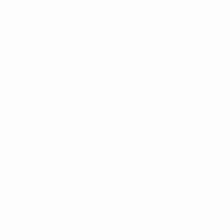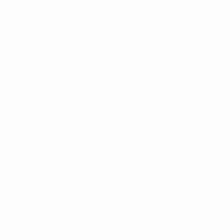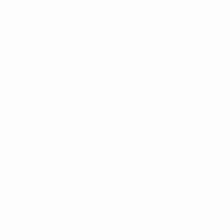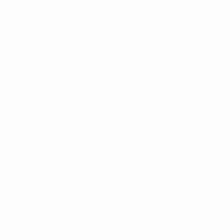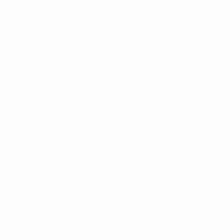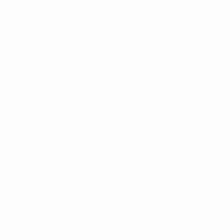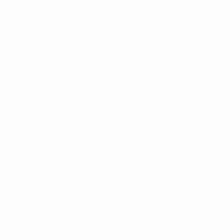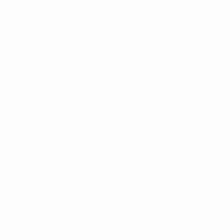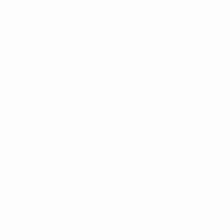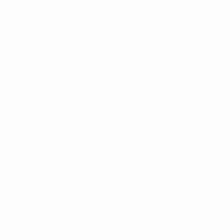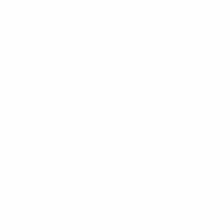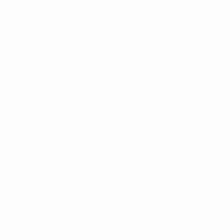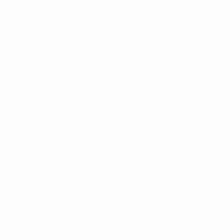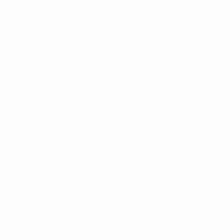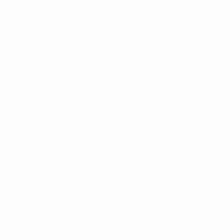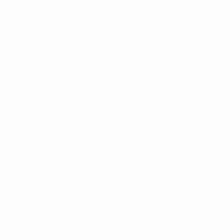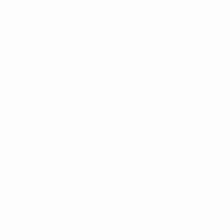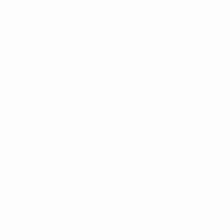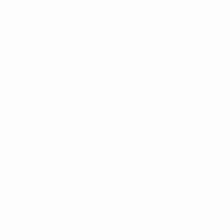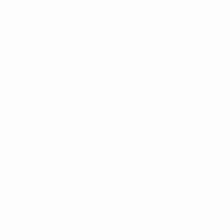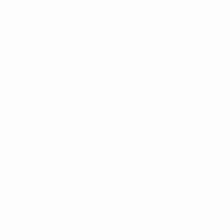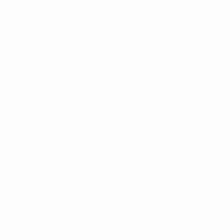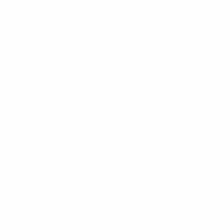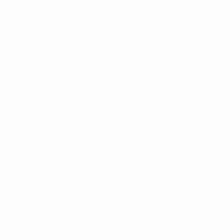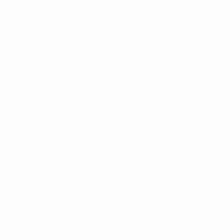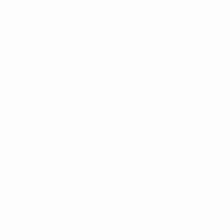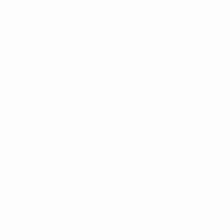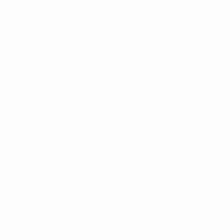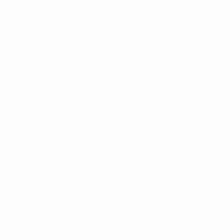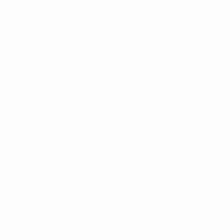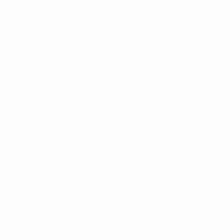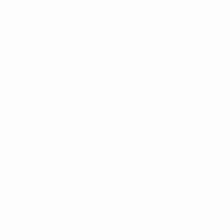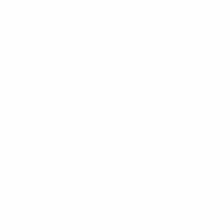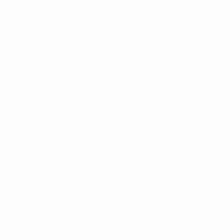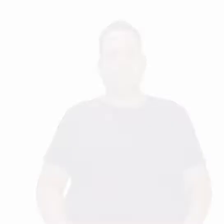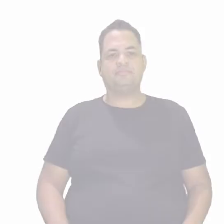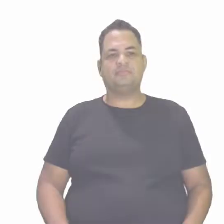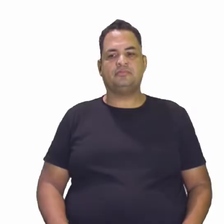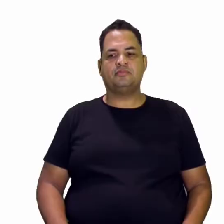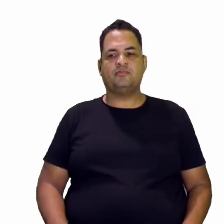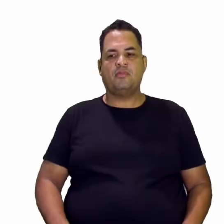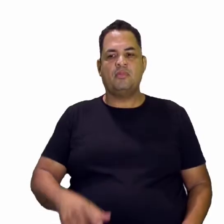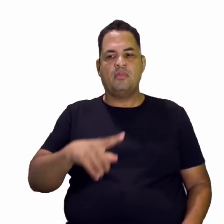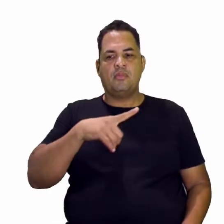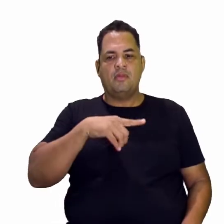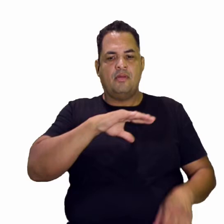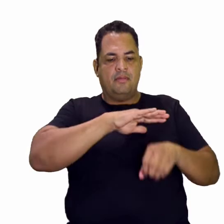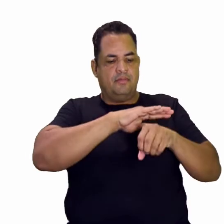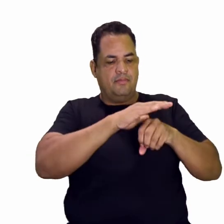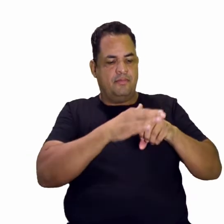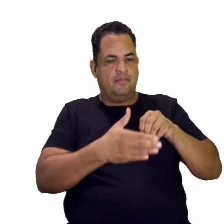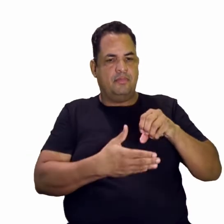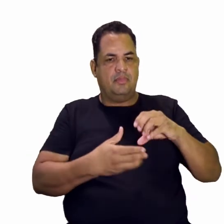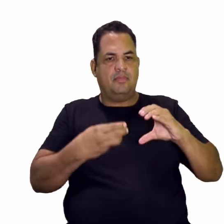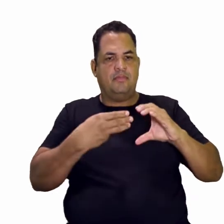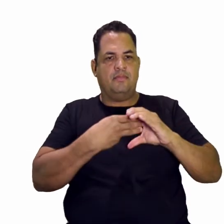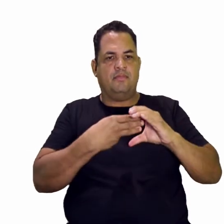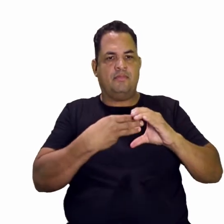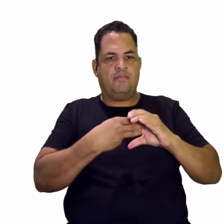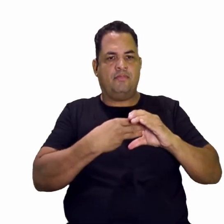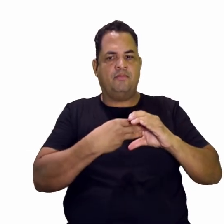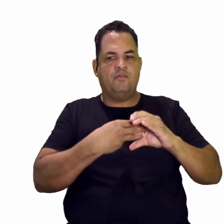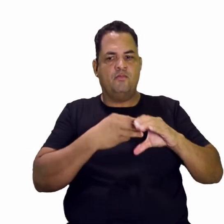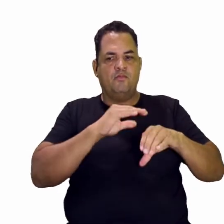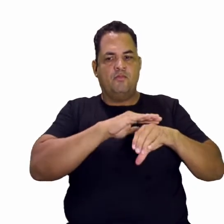aqui, ó, algumas bactérias vão ter, além da parede celular, cadê? Além